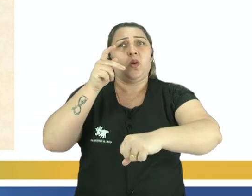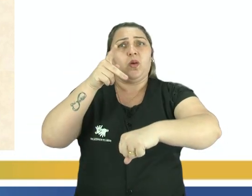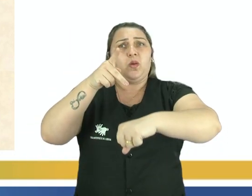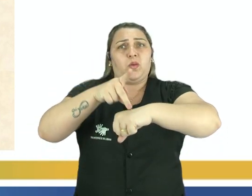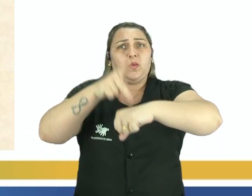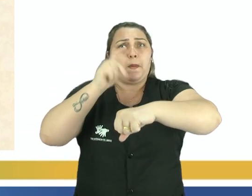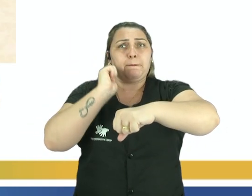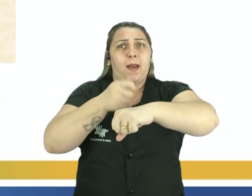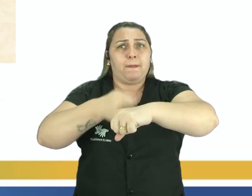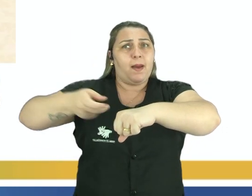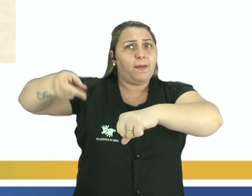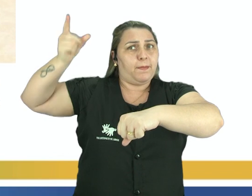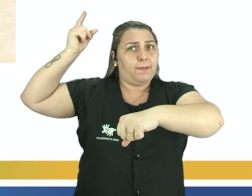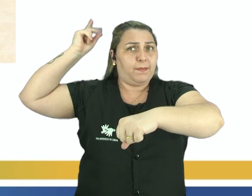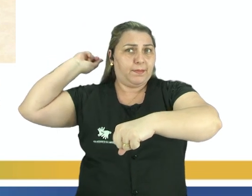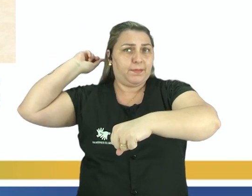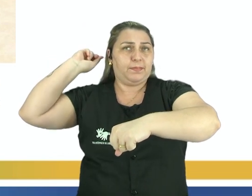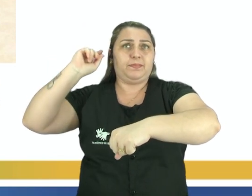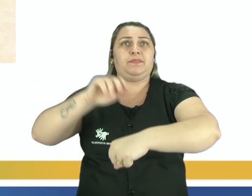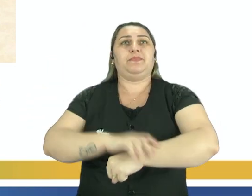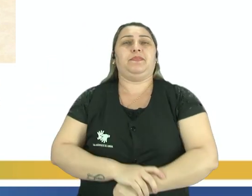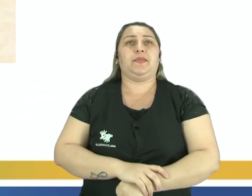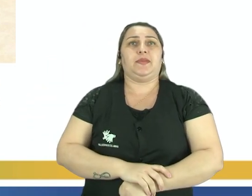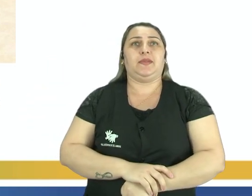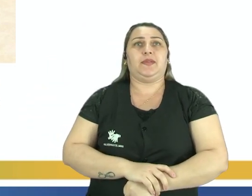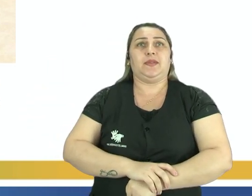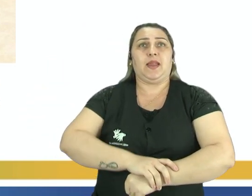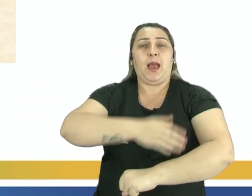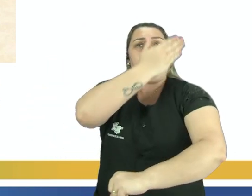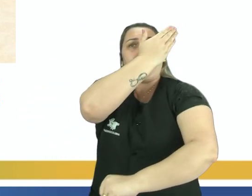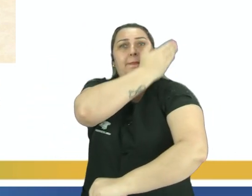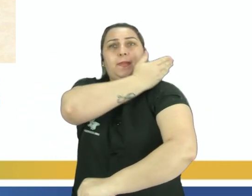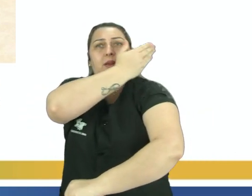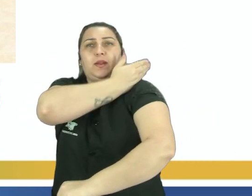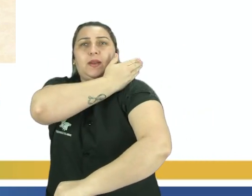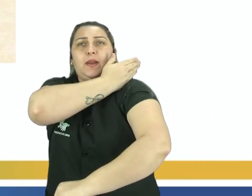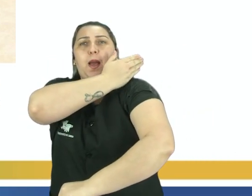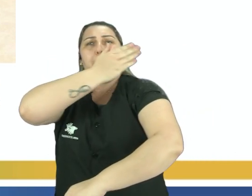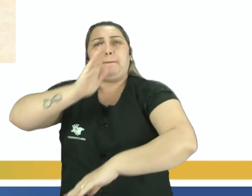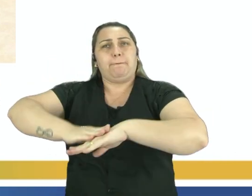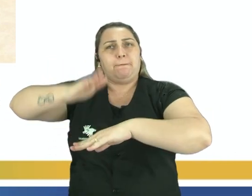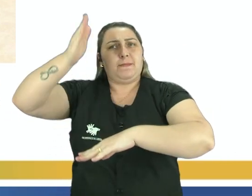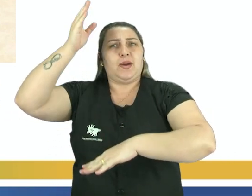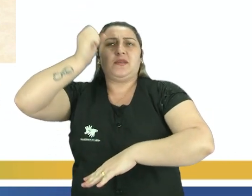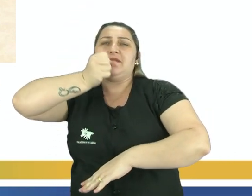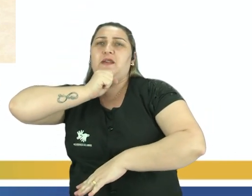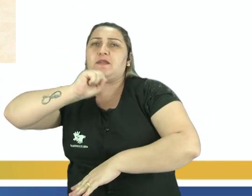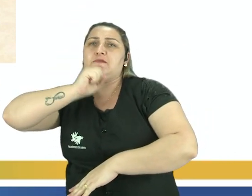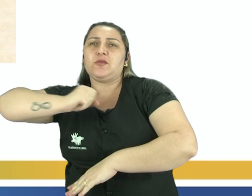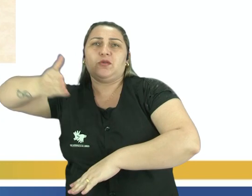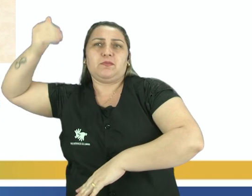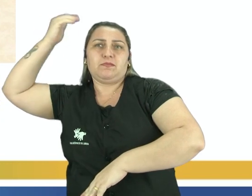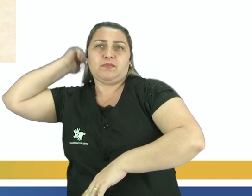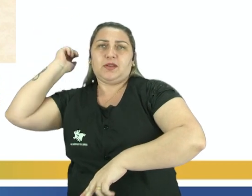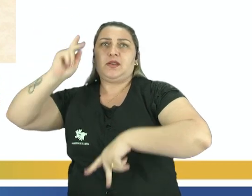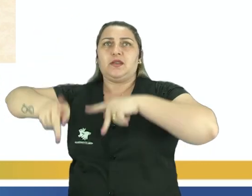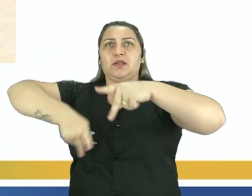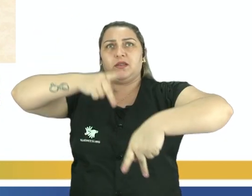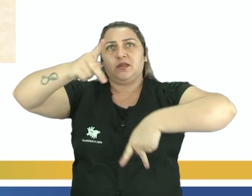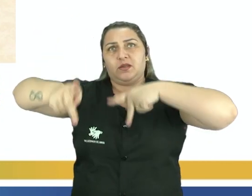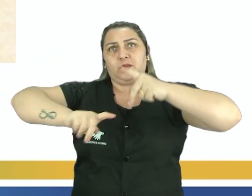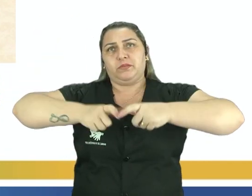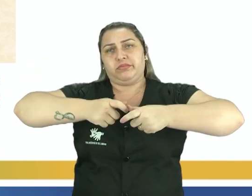né? Vamos observar aqui, né, que a pré-história é o período mais antigo e mais longo do passado da humanidade. Desenrolou-se